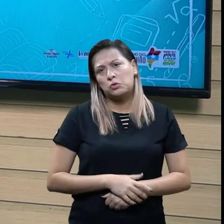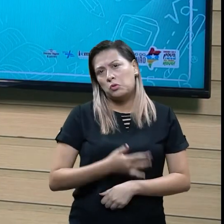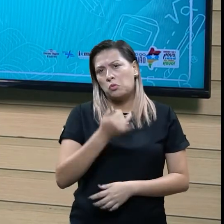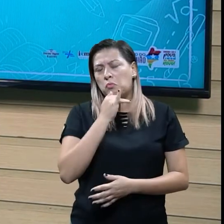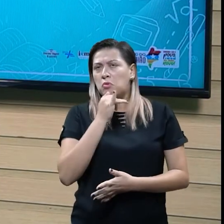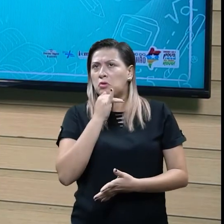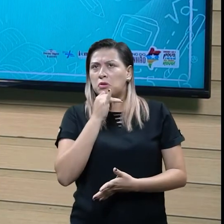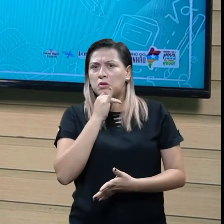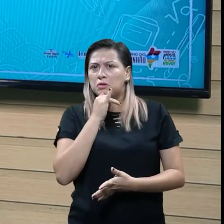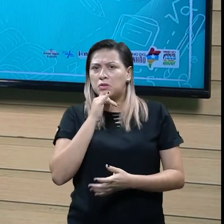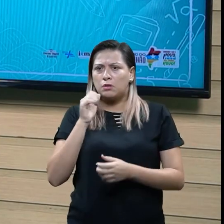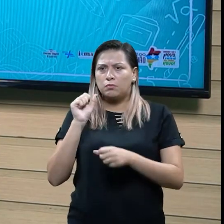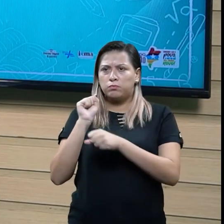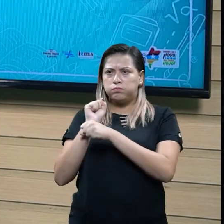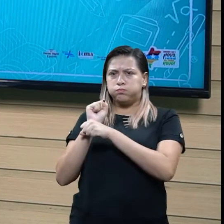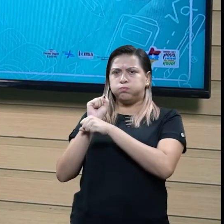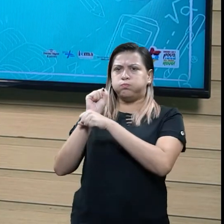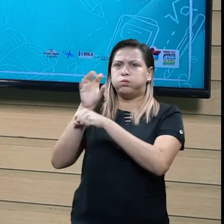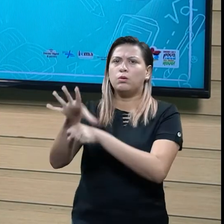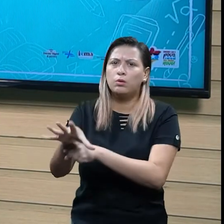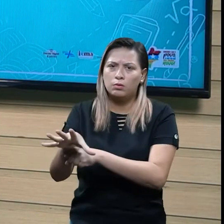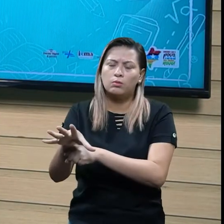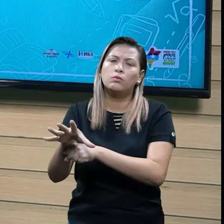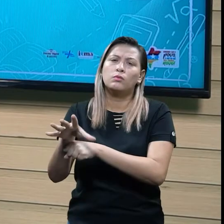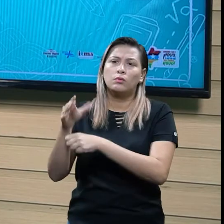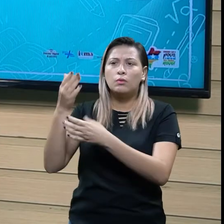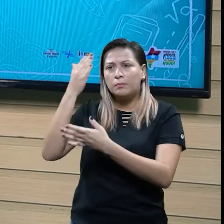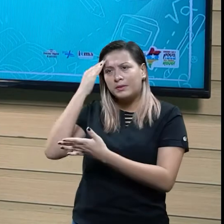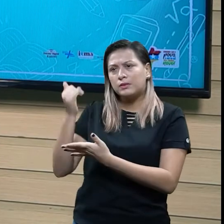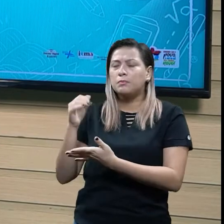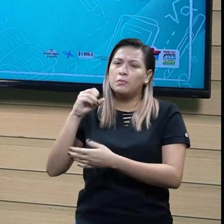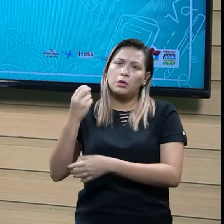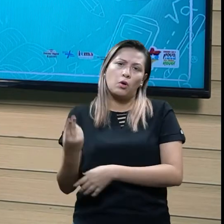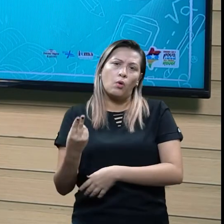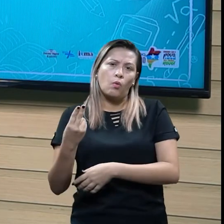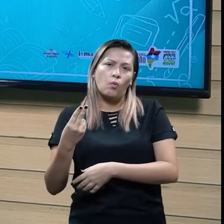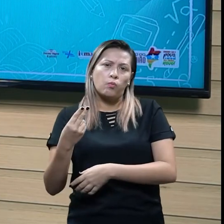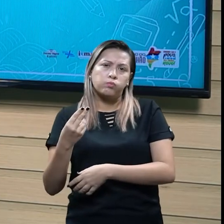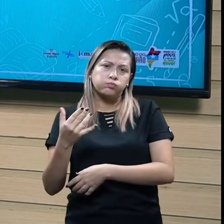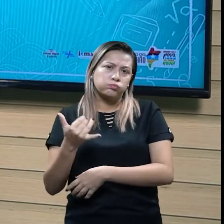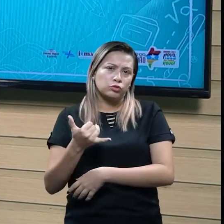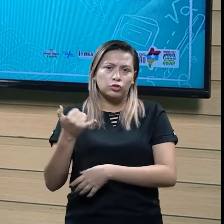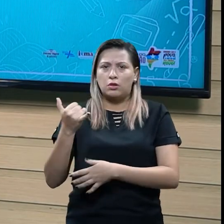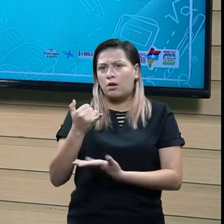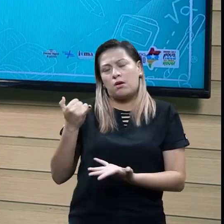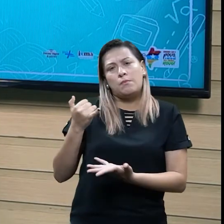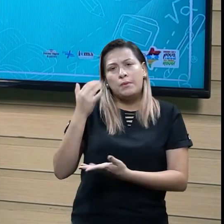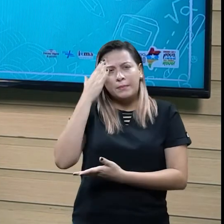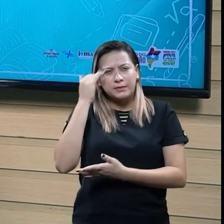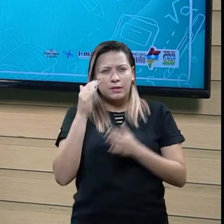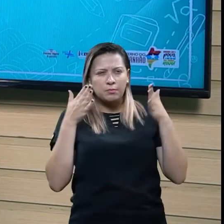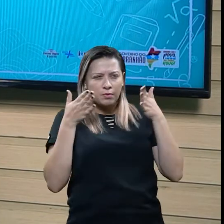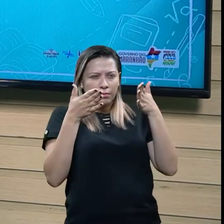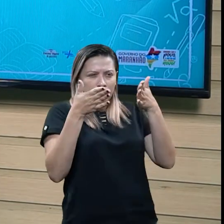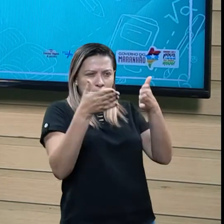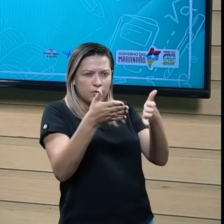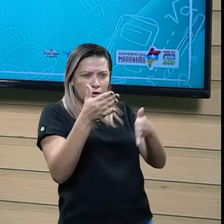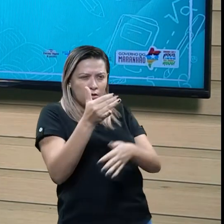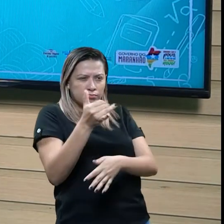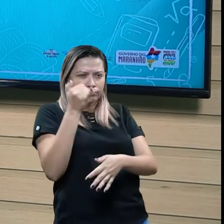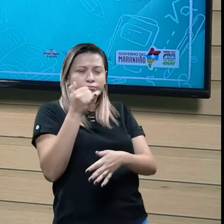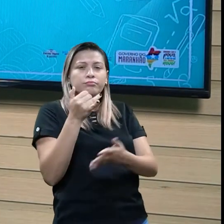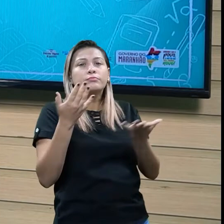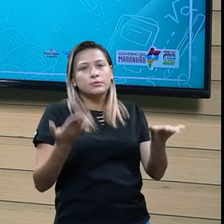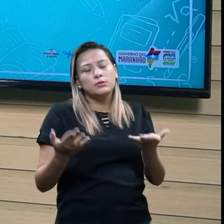de o lançamento de algum míssil ou o disparo de armas mesmo, para que o alvo fosse atingido.